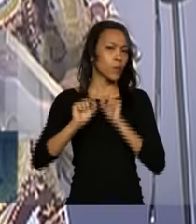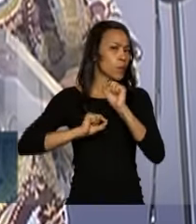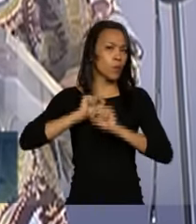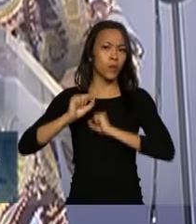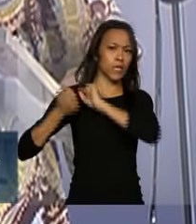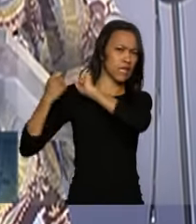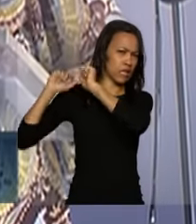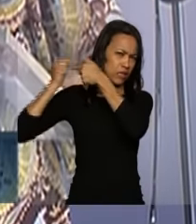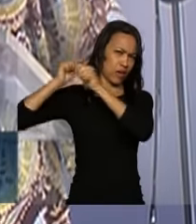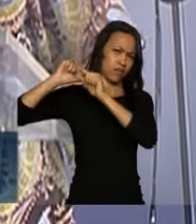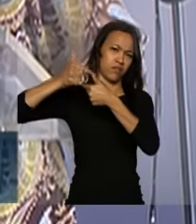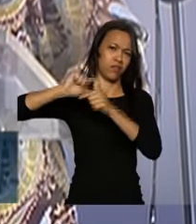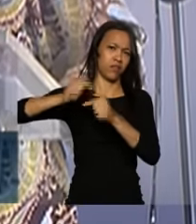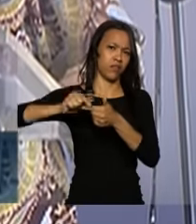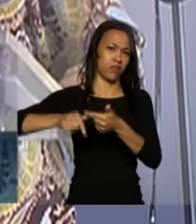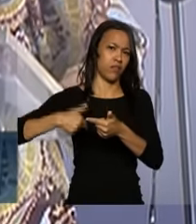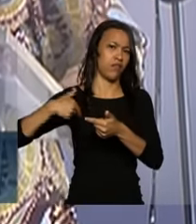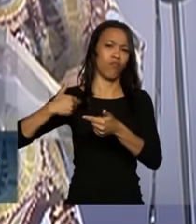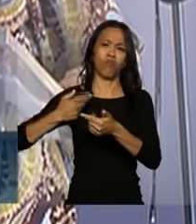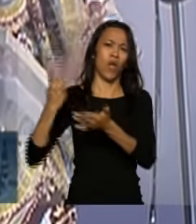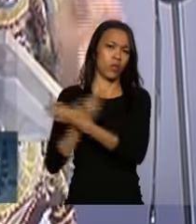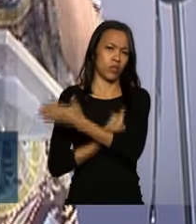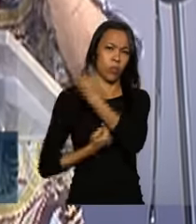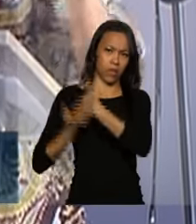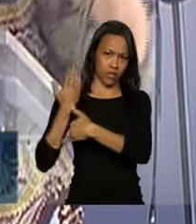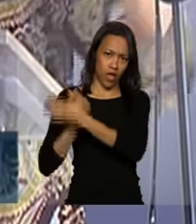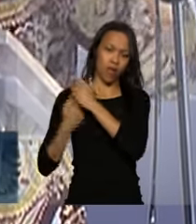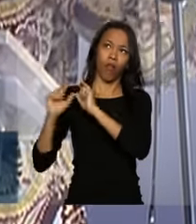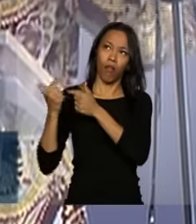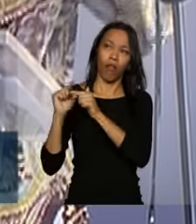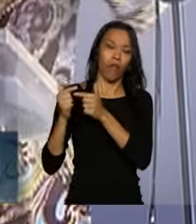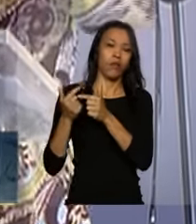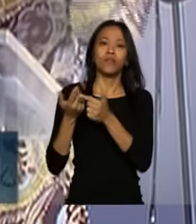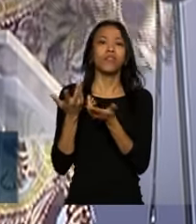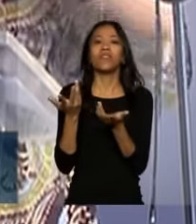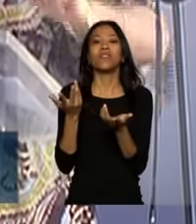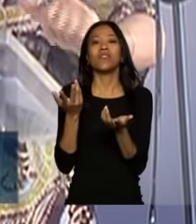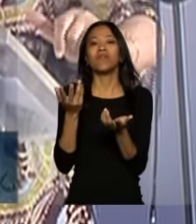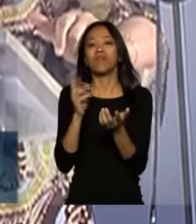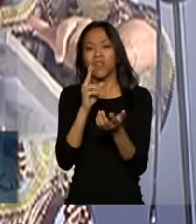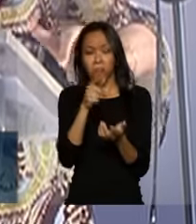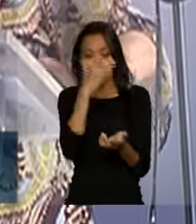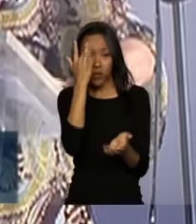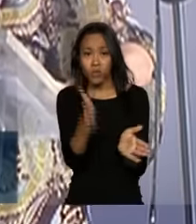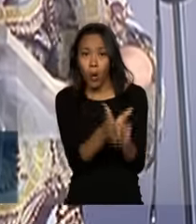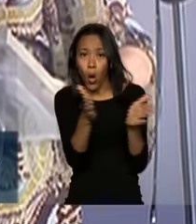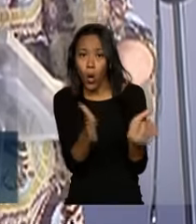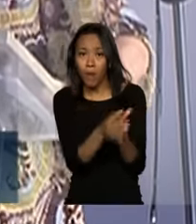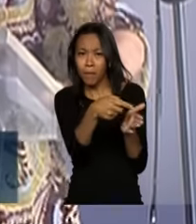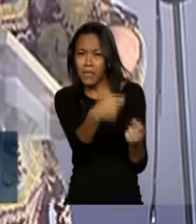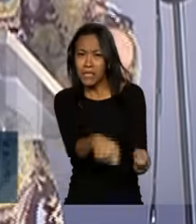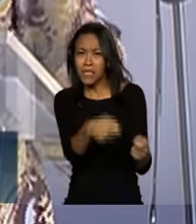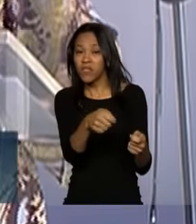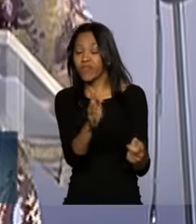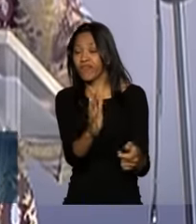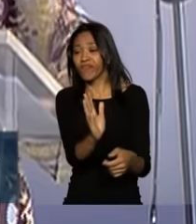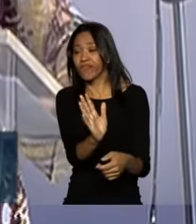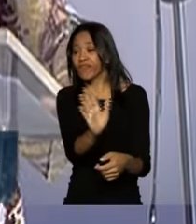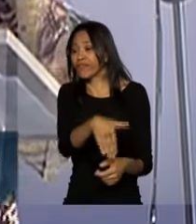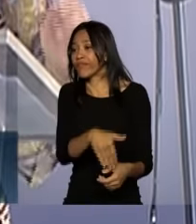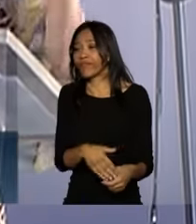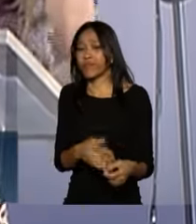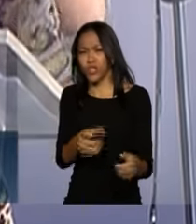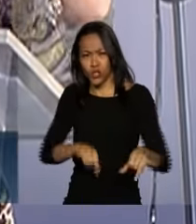tradição no passado de não olhar para aqueles que mais precisam, para aqueles que